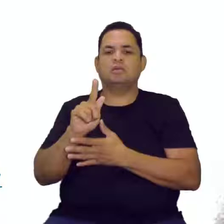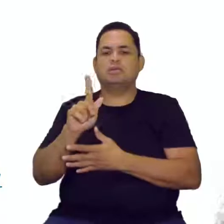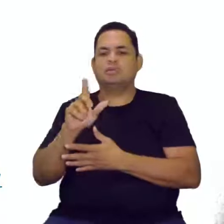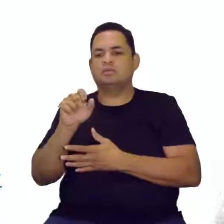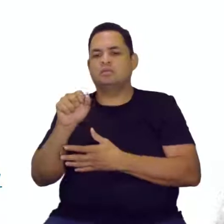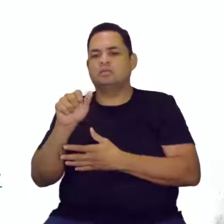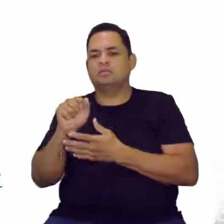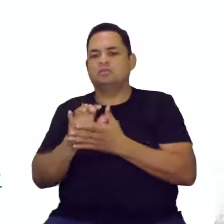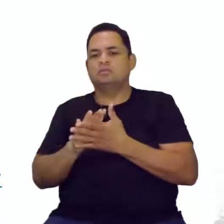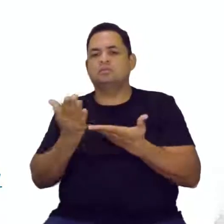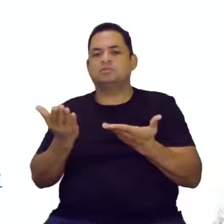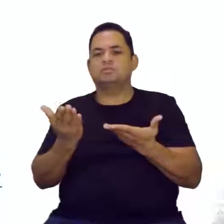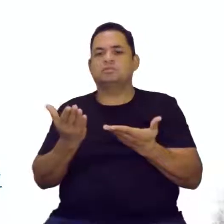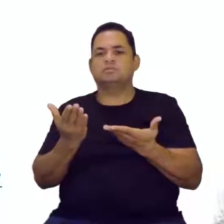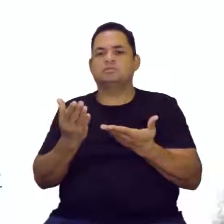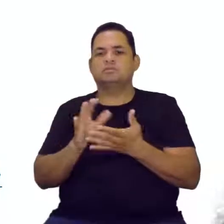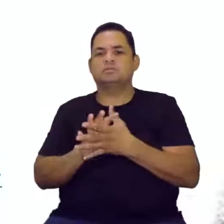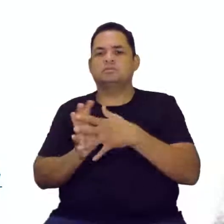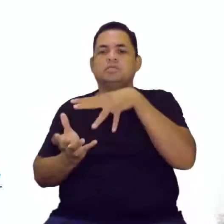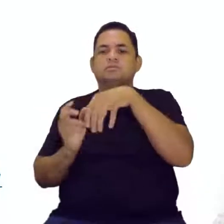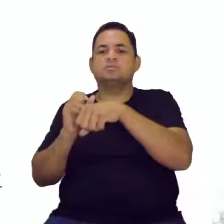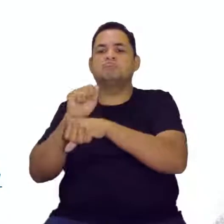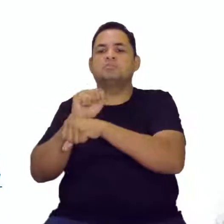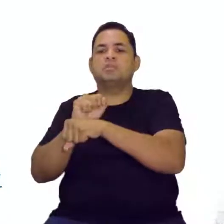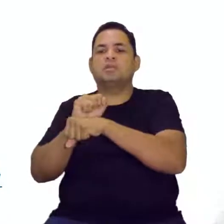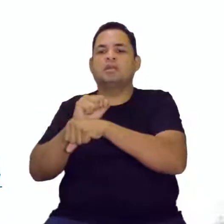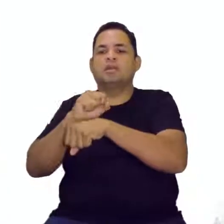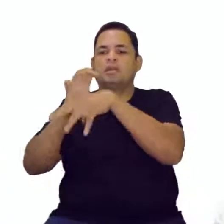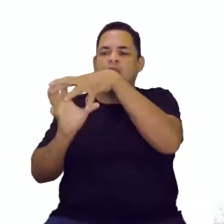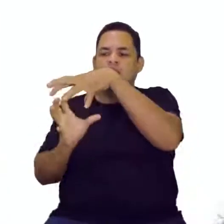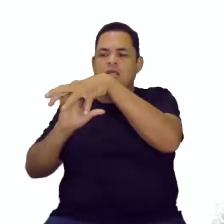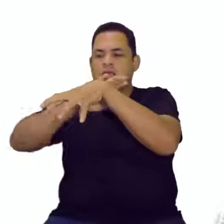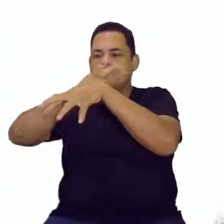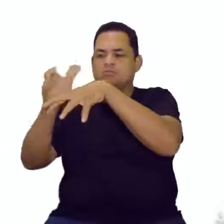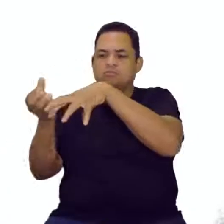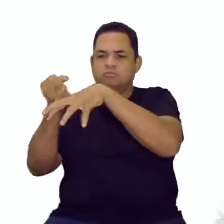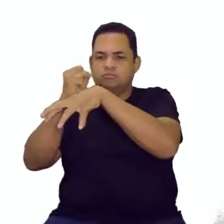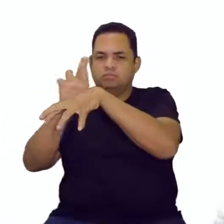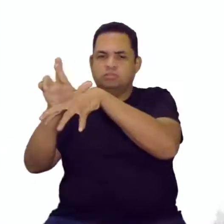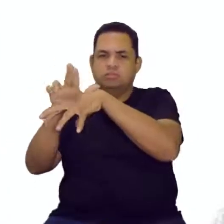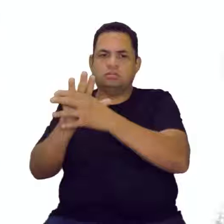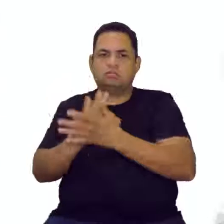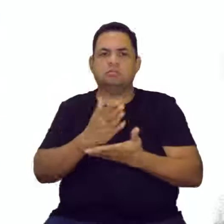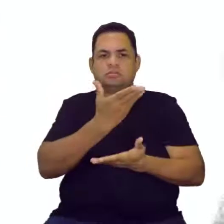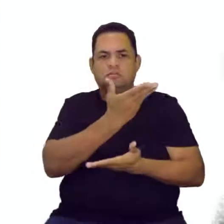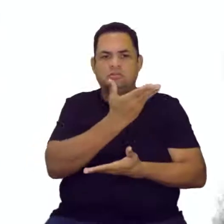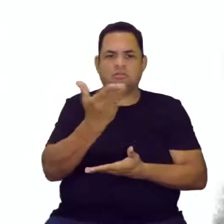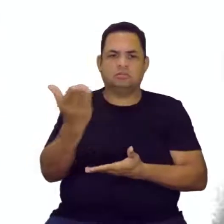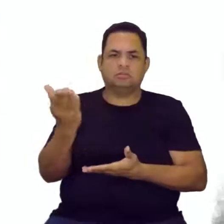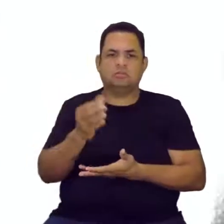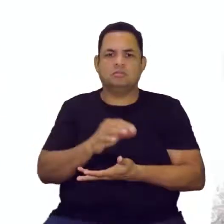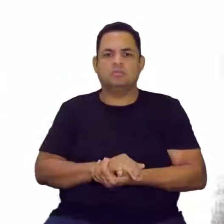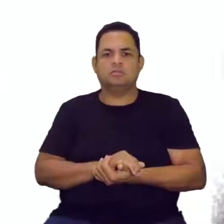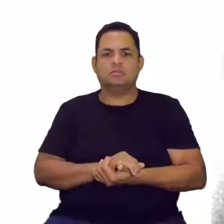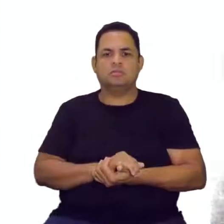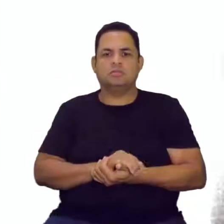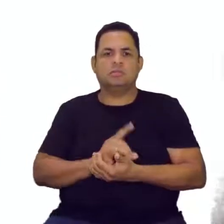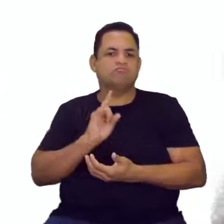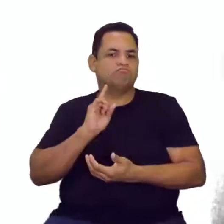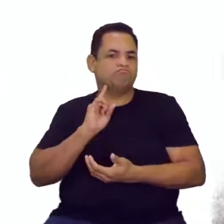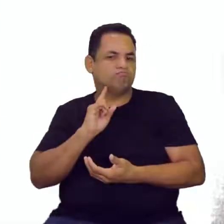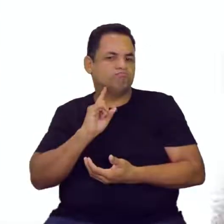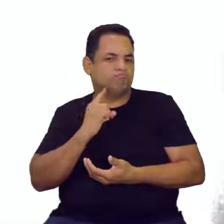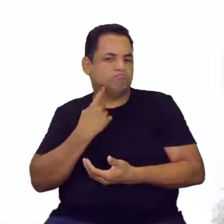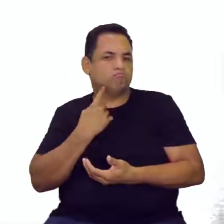que esses gases acabam na atmosfera? Uma das principais causas é ainda a